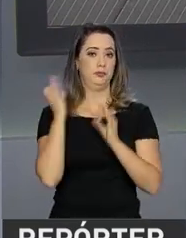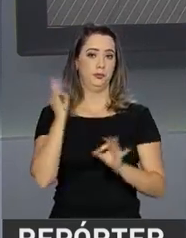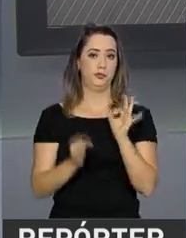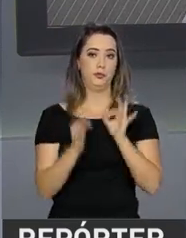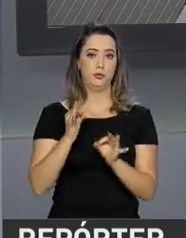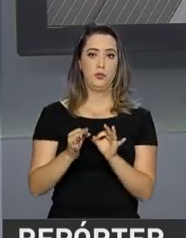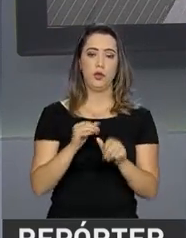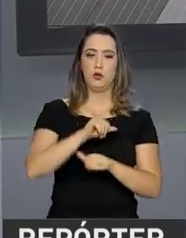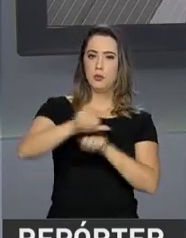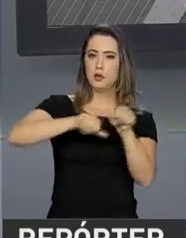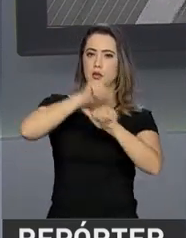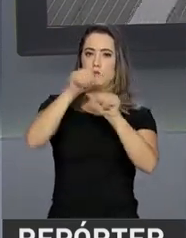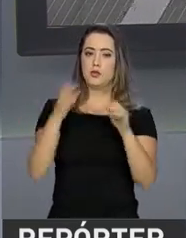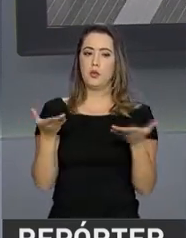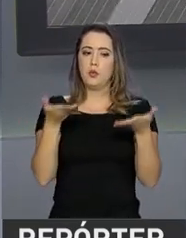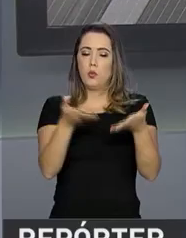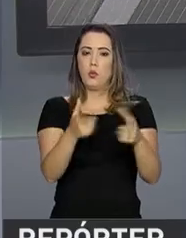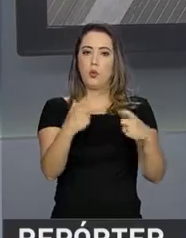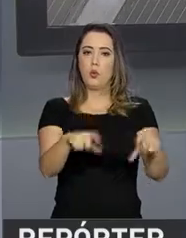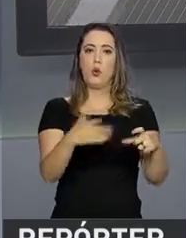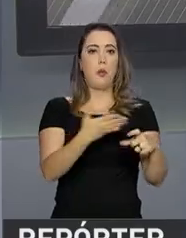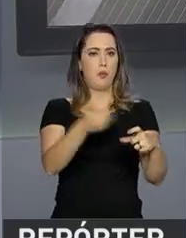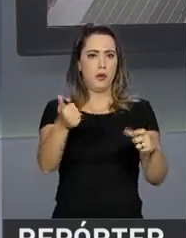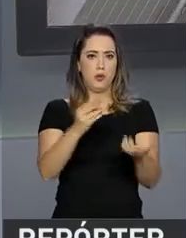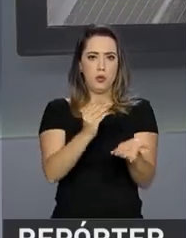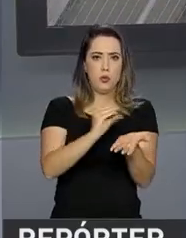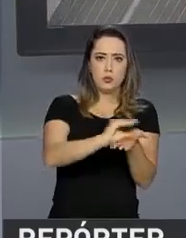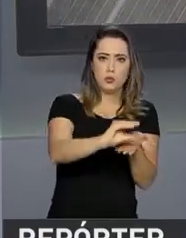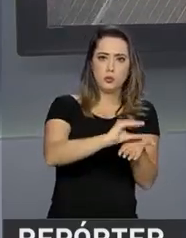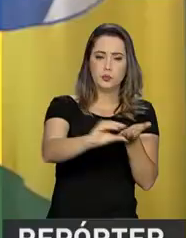tornar o segmento mais atrativo para investimentos